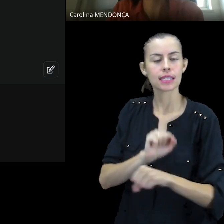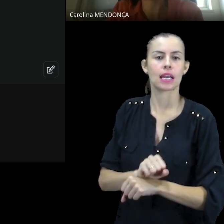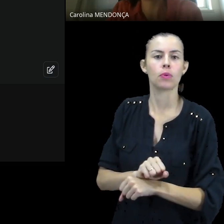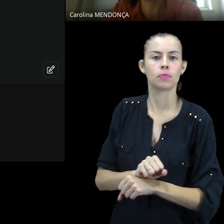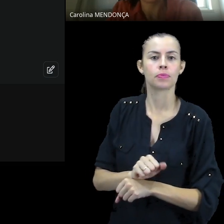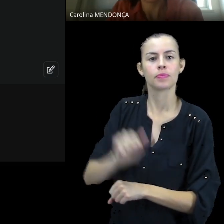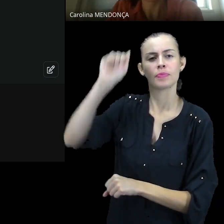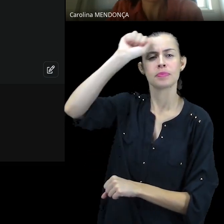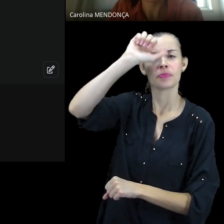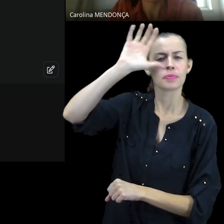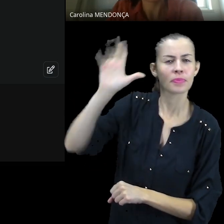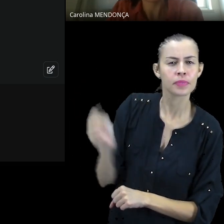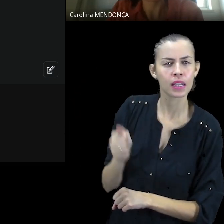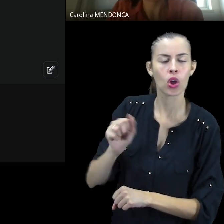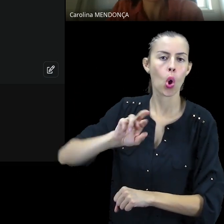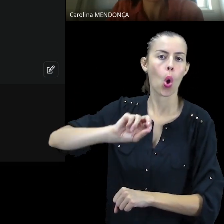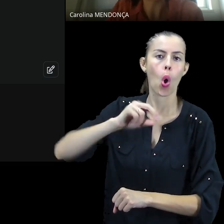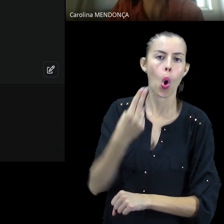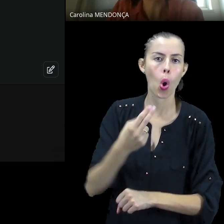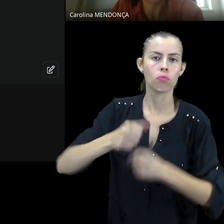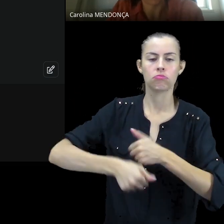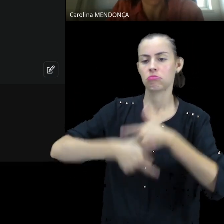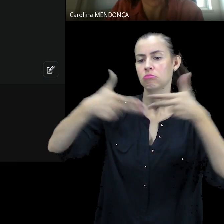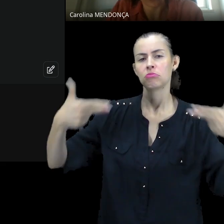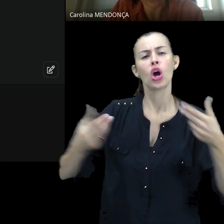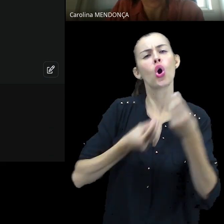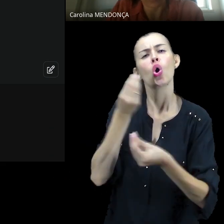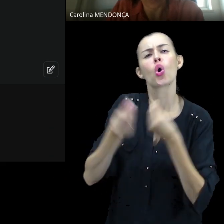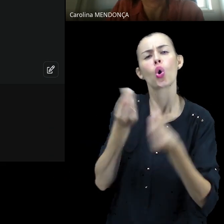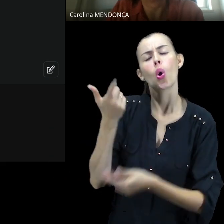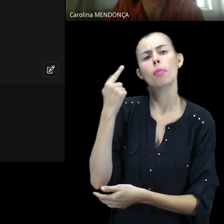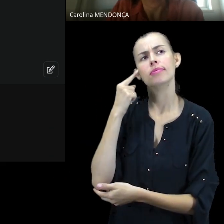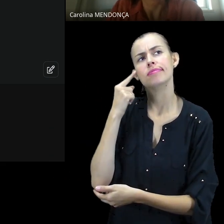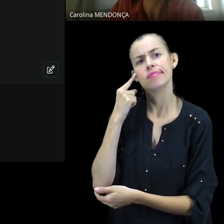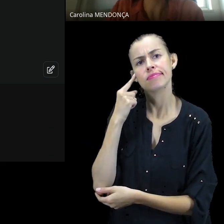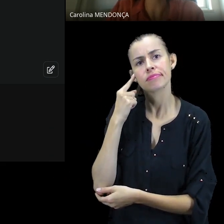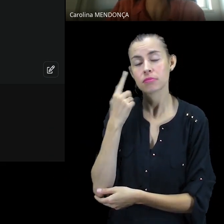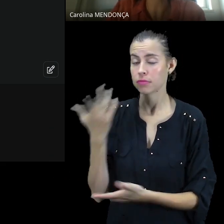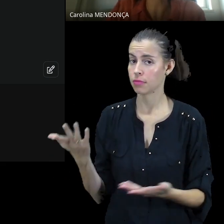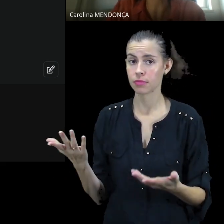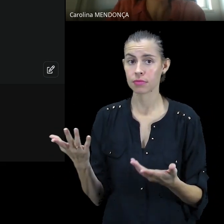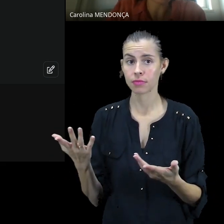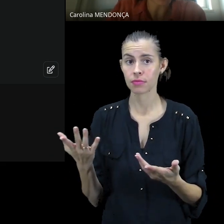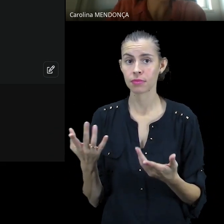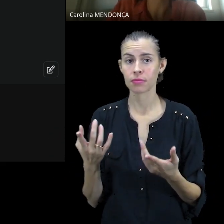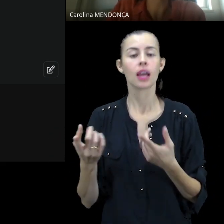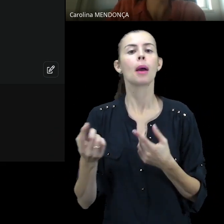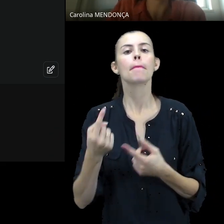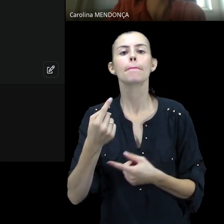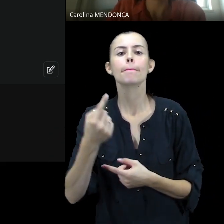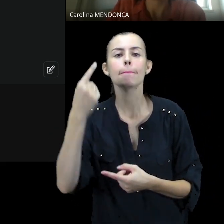étnico-raciais não se associa com uma discussão ambiental. Mas aí, quando a gente faz um